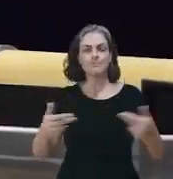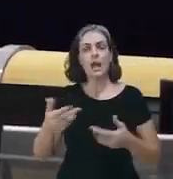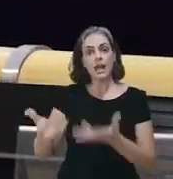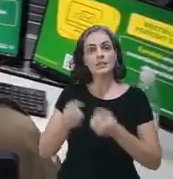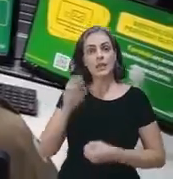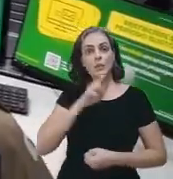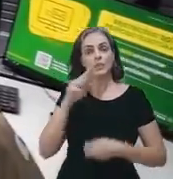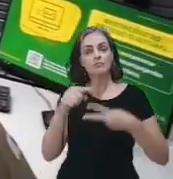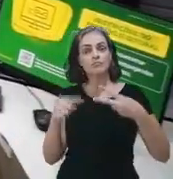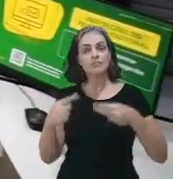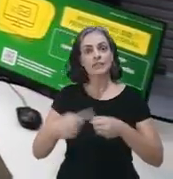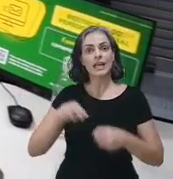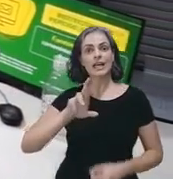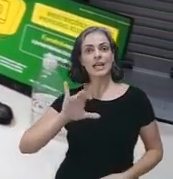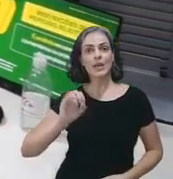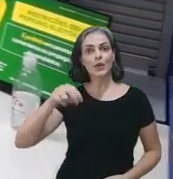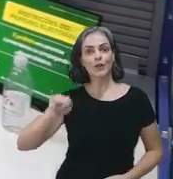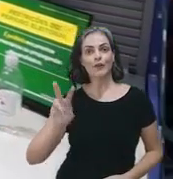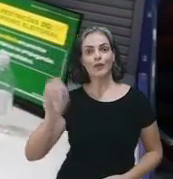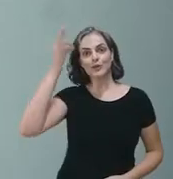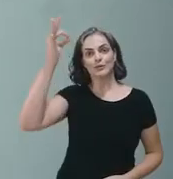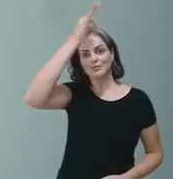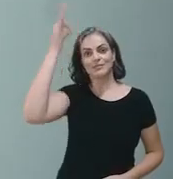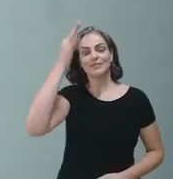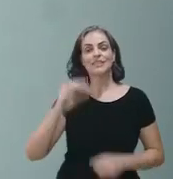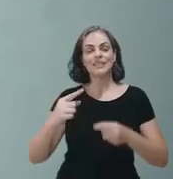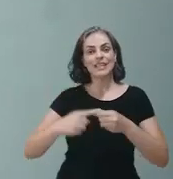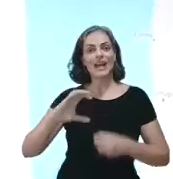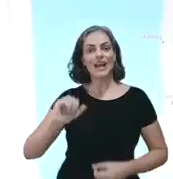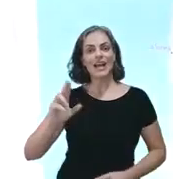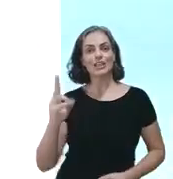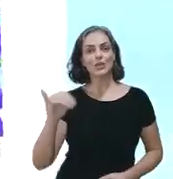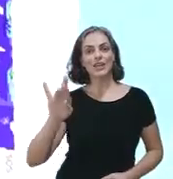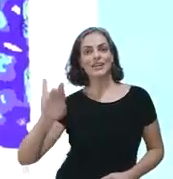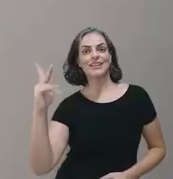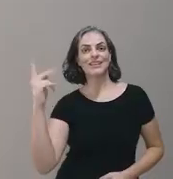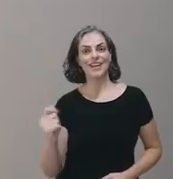de emergência de Rio Novo do Sul, no Espírito Santo, e Cachoeirinha,